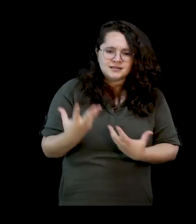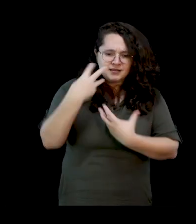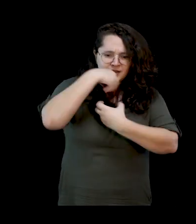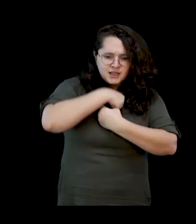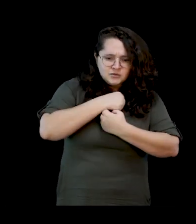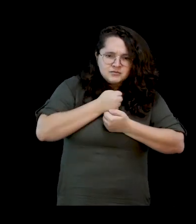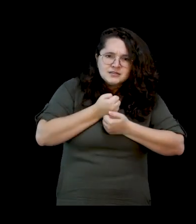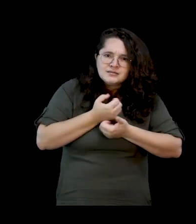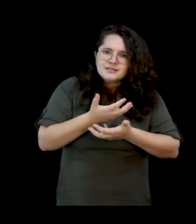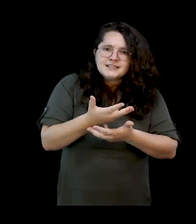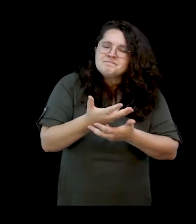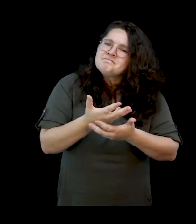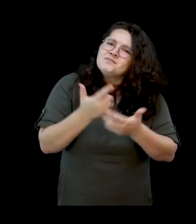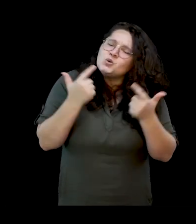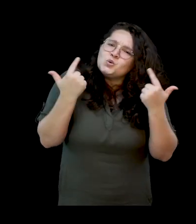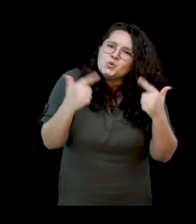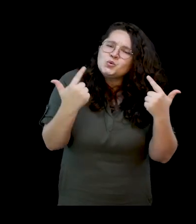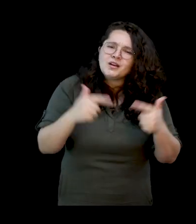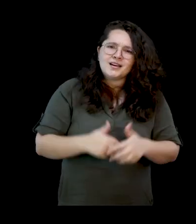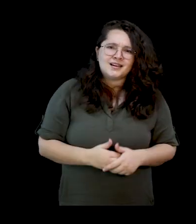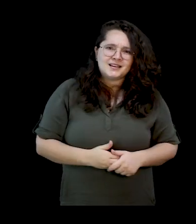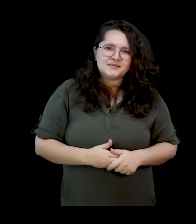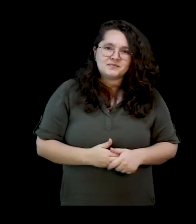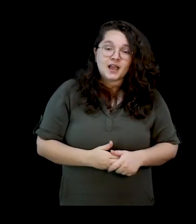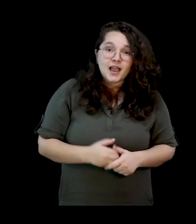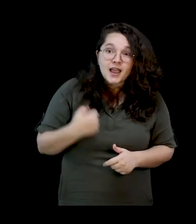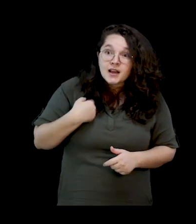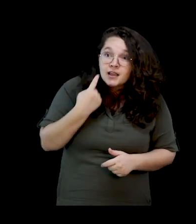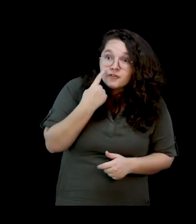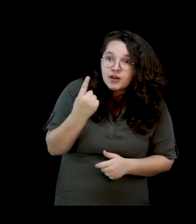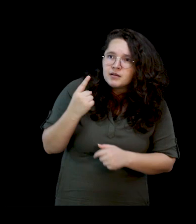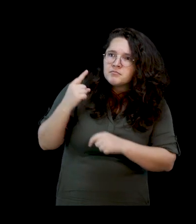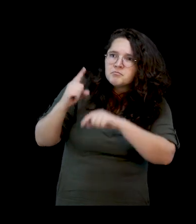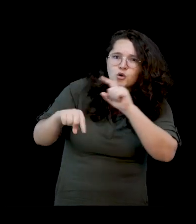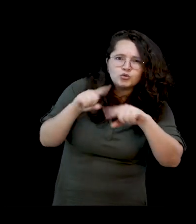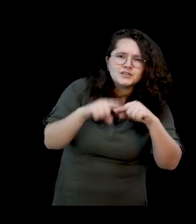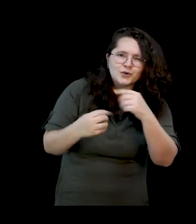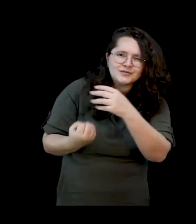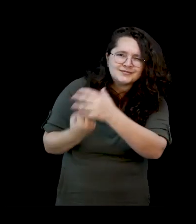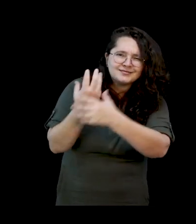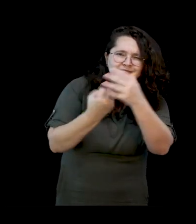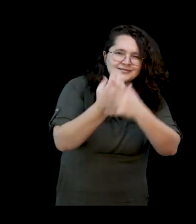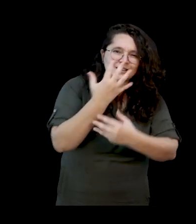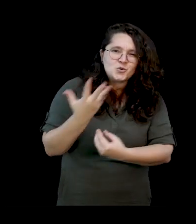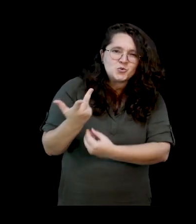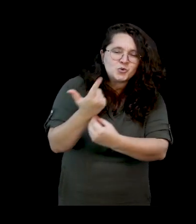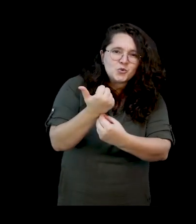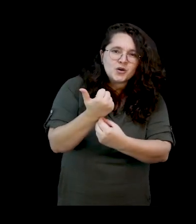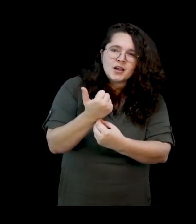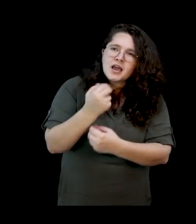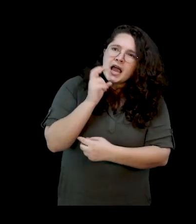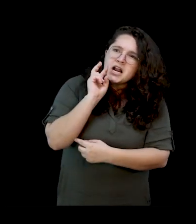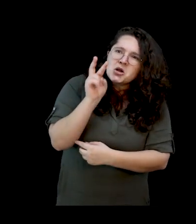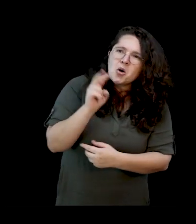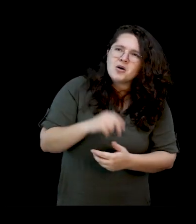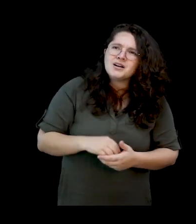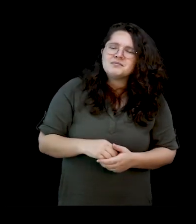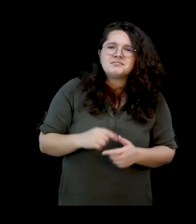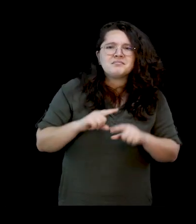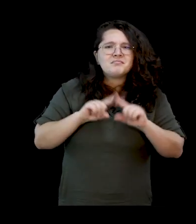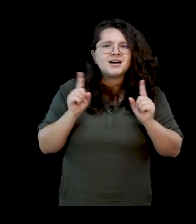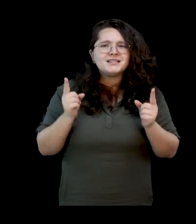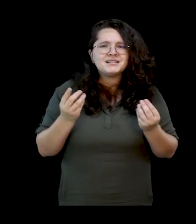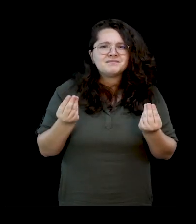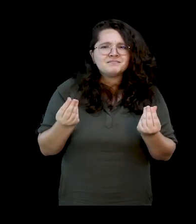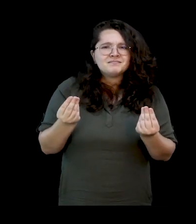ele não exterioriza e não se encontra identificado com objetos da produção cultural, mas ele se